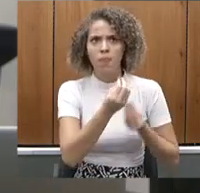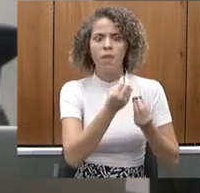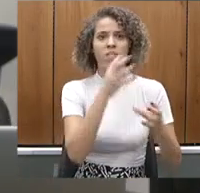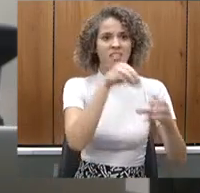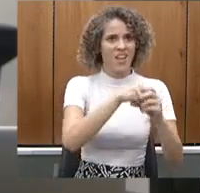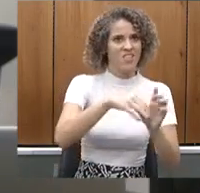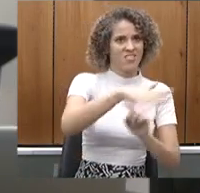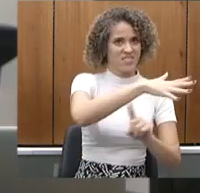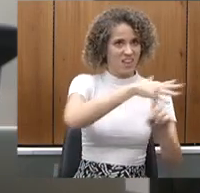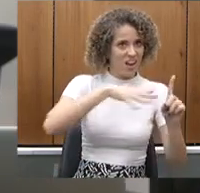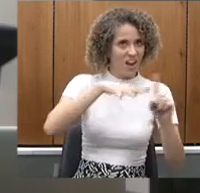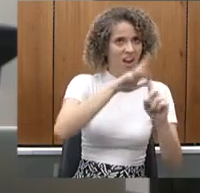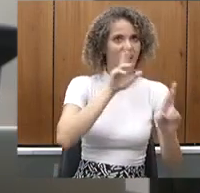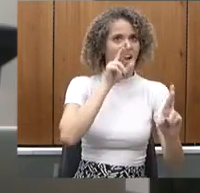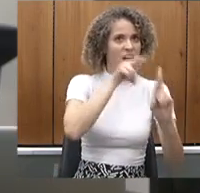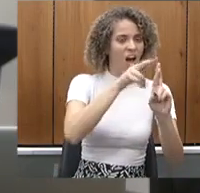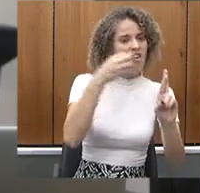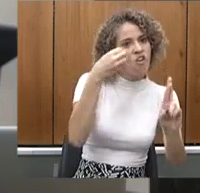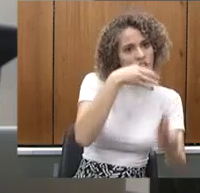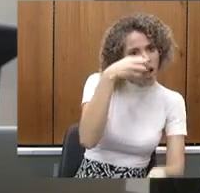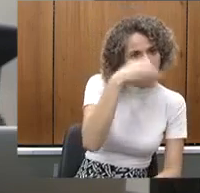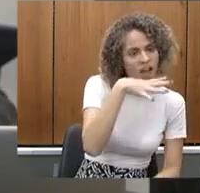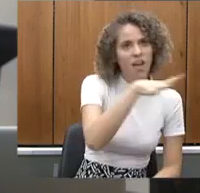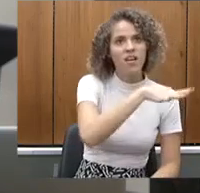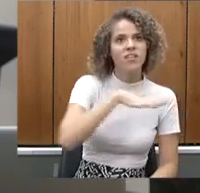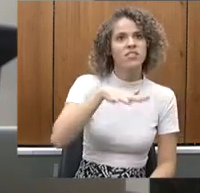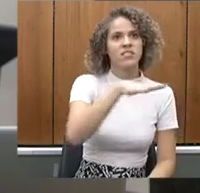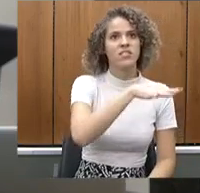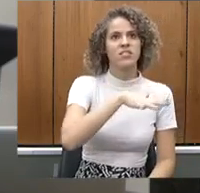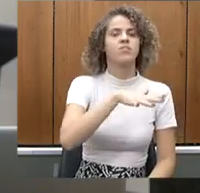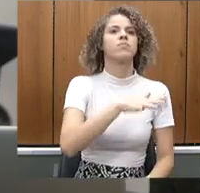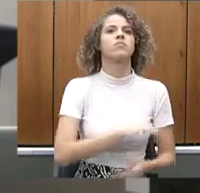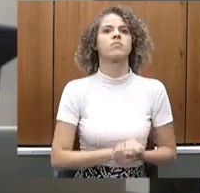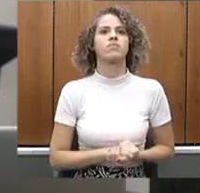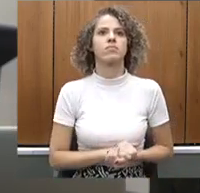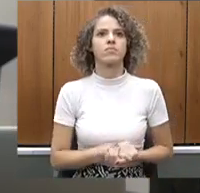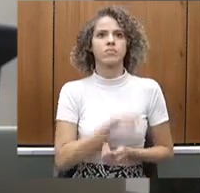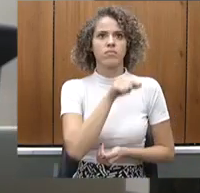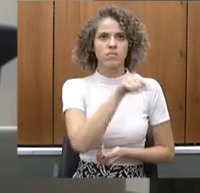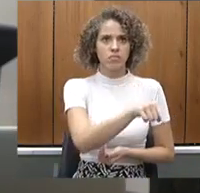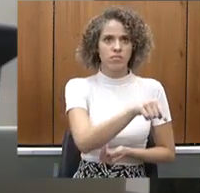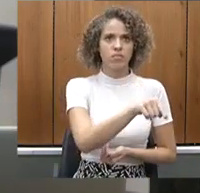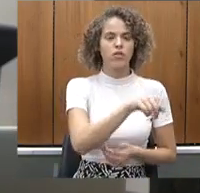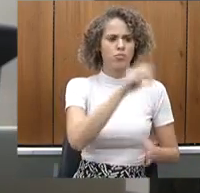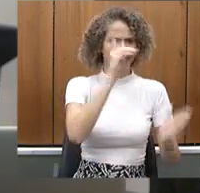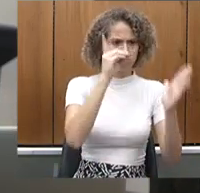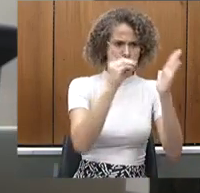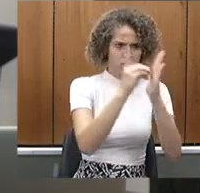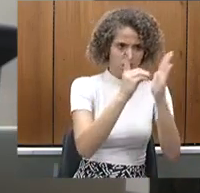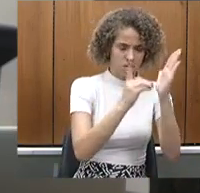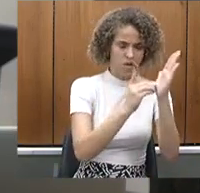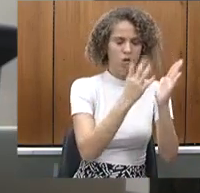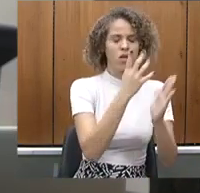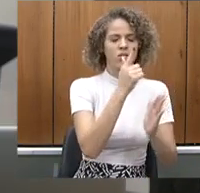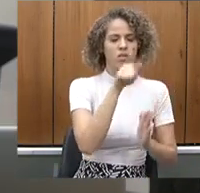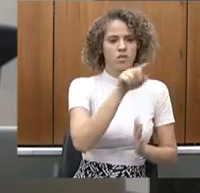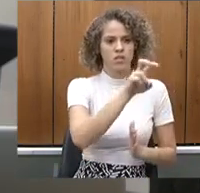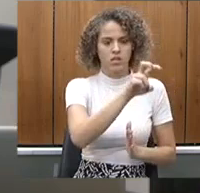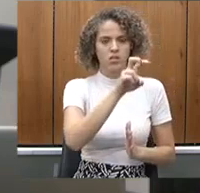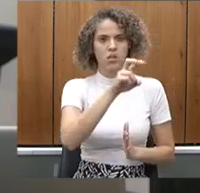Social relativos à violência criminalidade todos aí sobre a égide do Decreto 47795